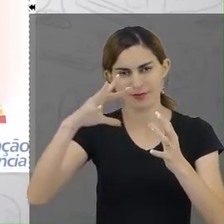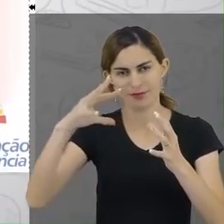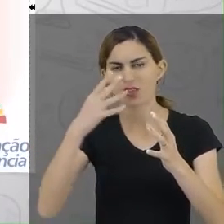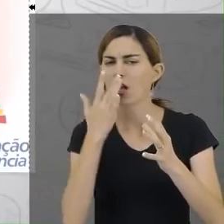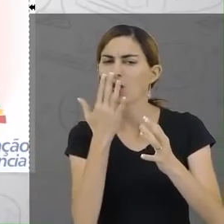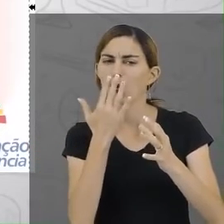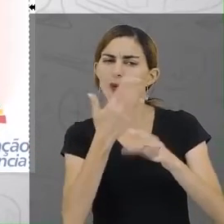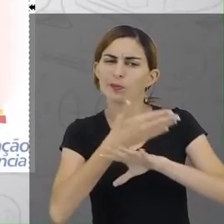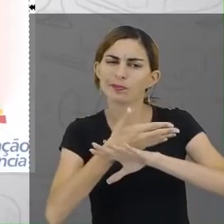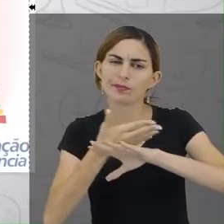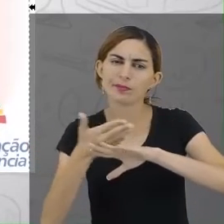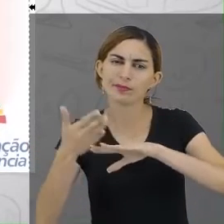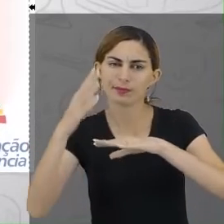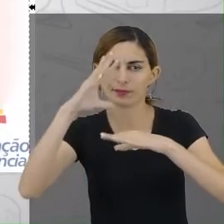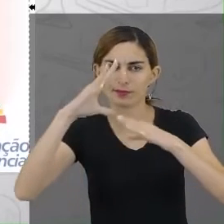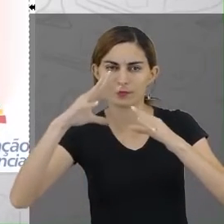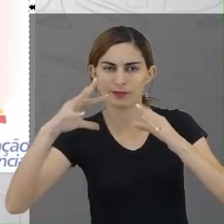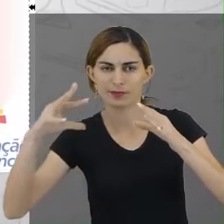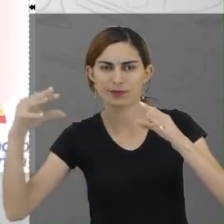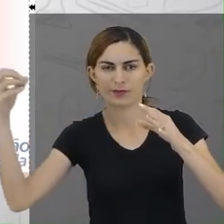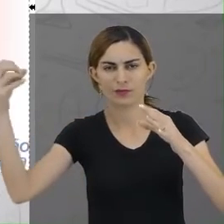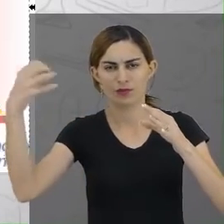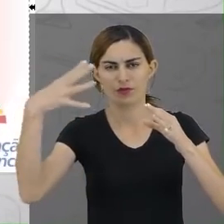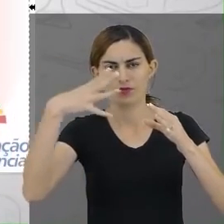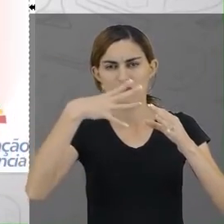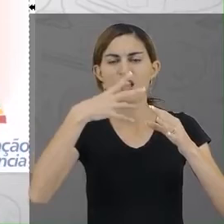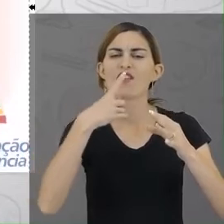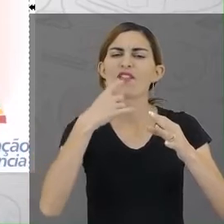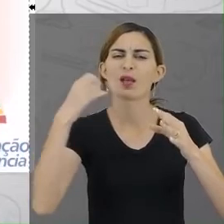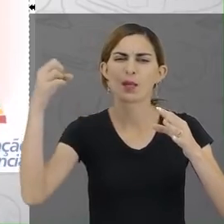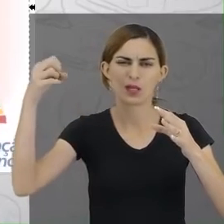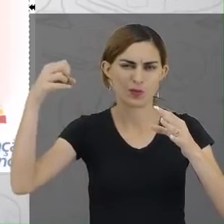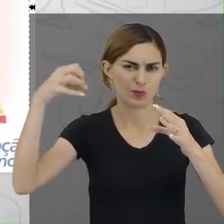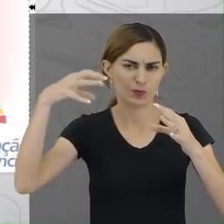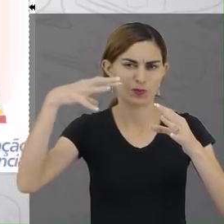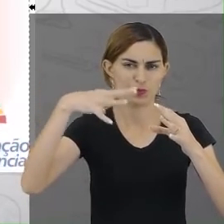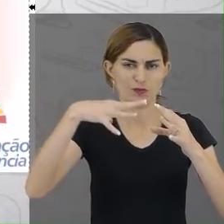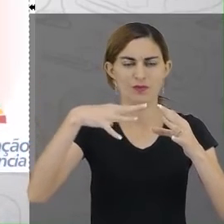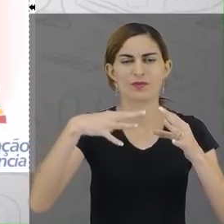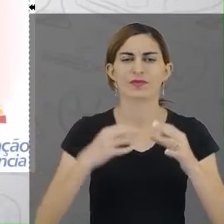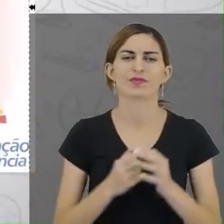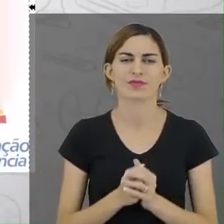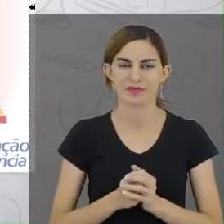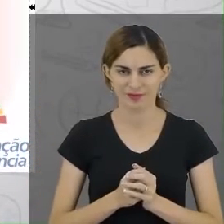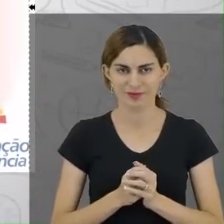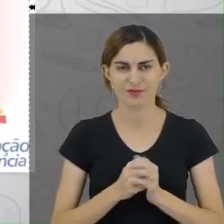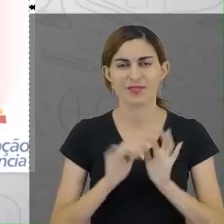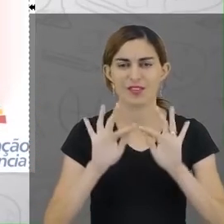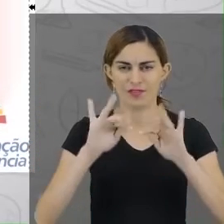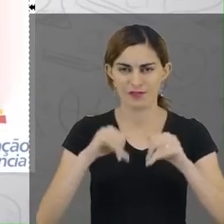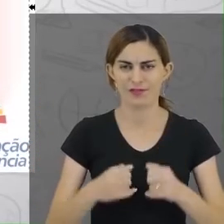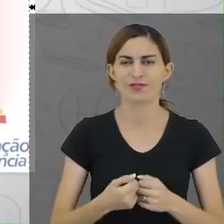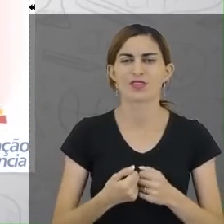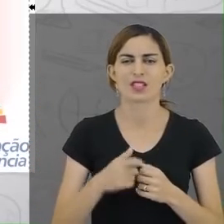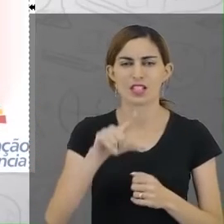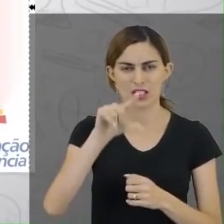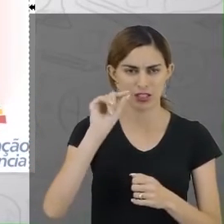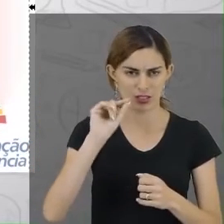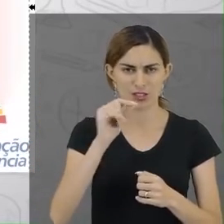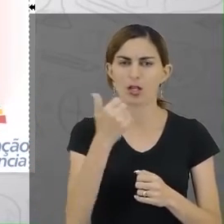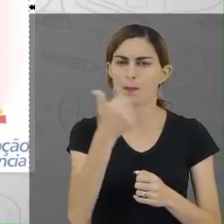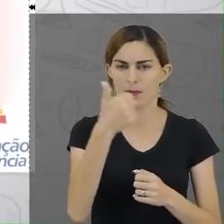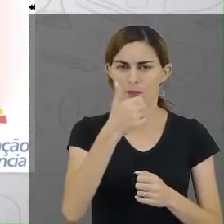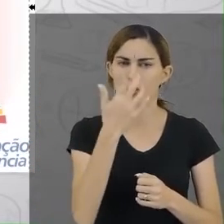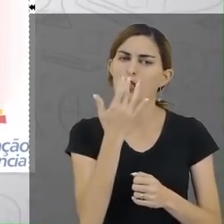neste ponto qual é a cor de início, vermelho opaco, e a cor de fim, vermelho transparente. Vamos selecionar